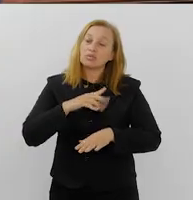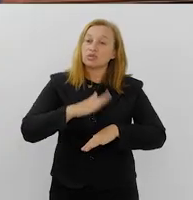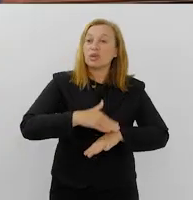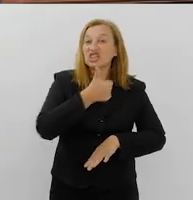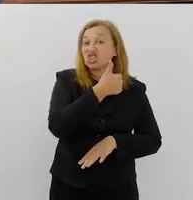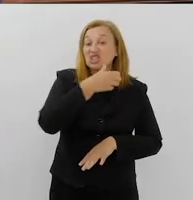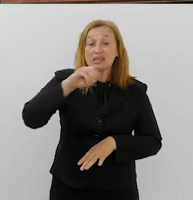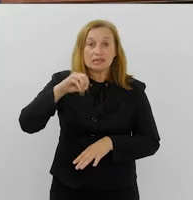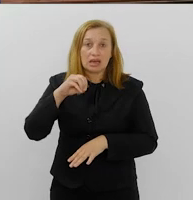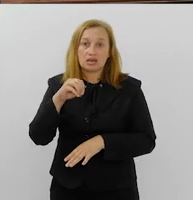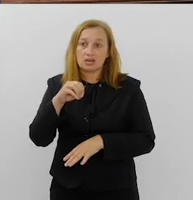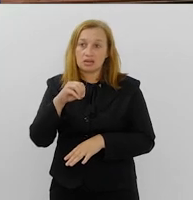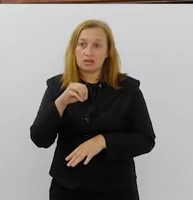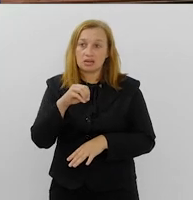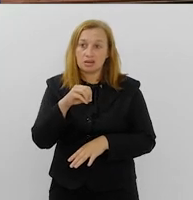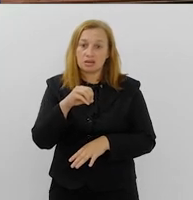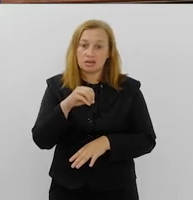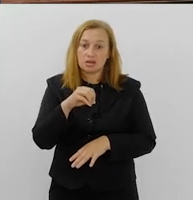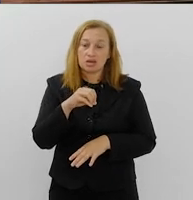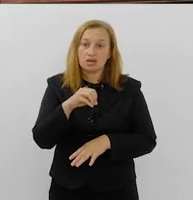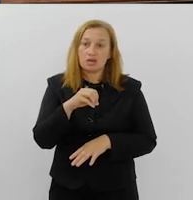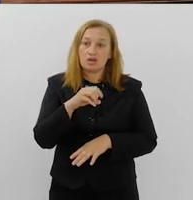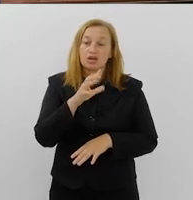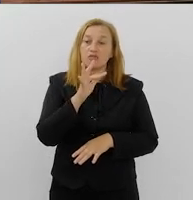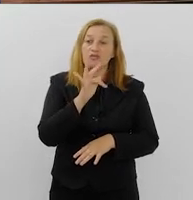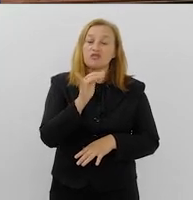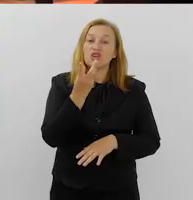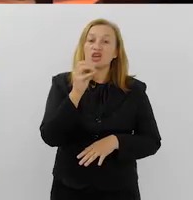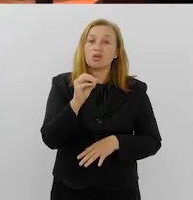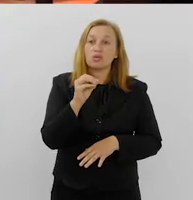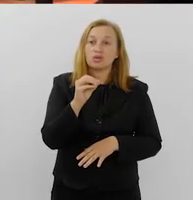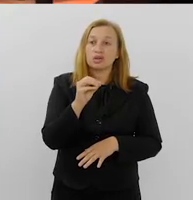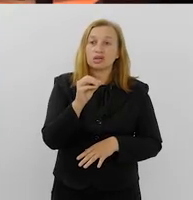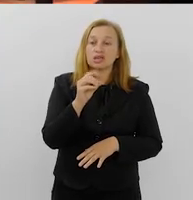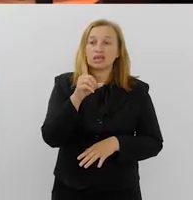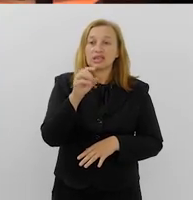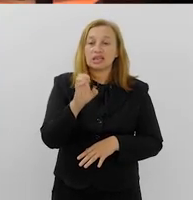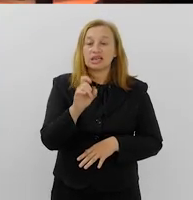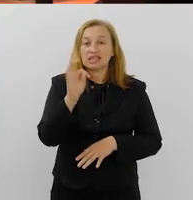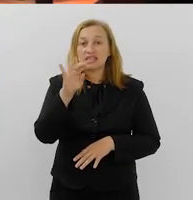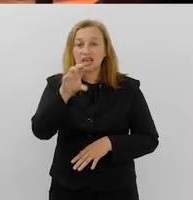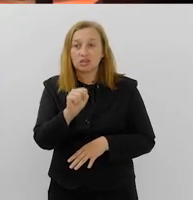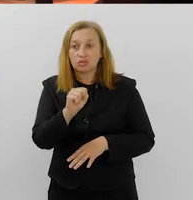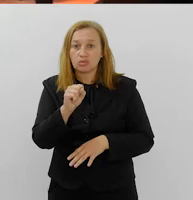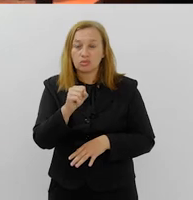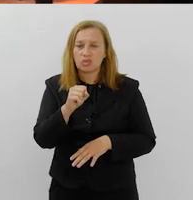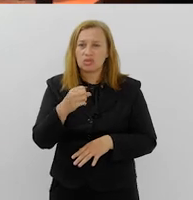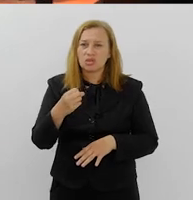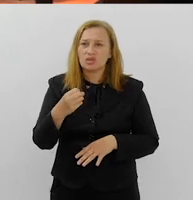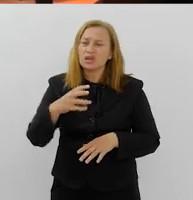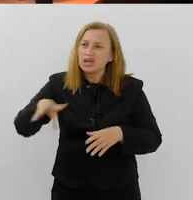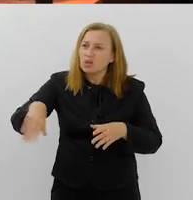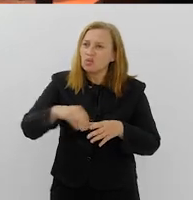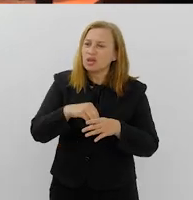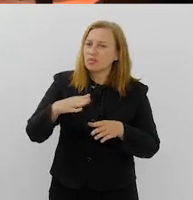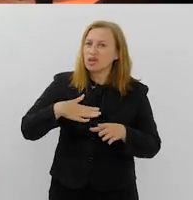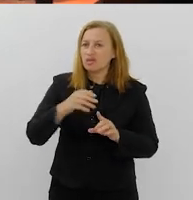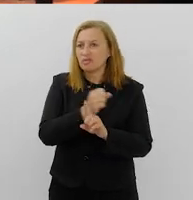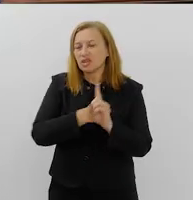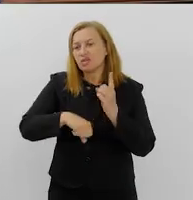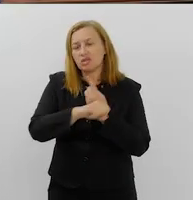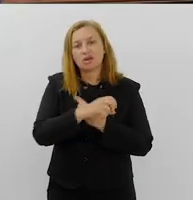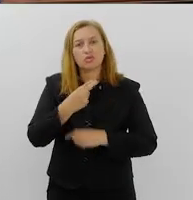mais de 100 na nossa casa. Então, não teria condição de trazer todo mundo para a minha vida social direta.